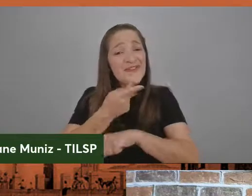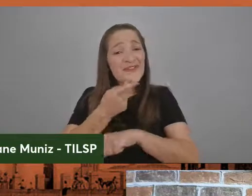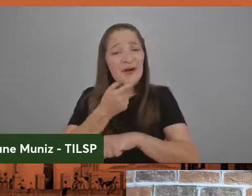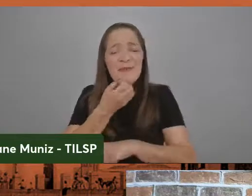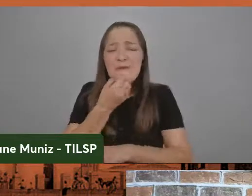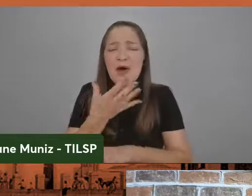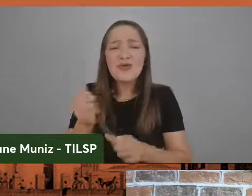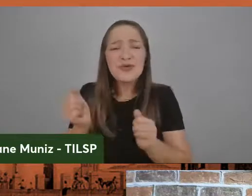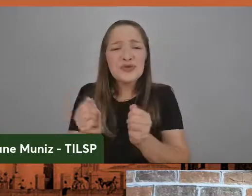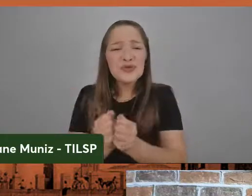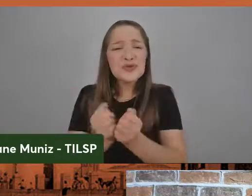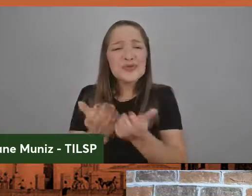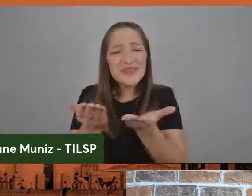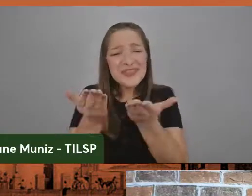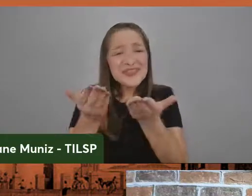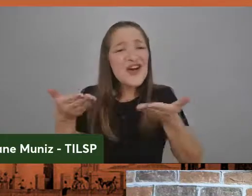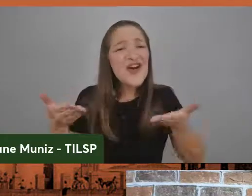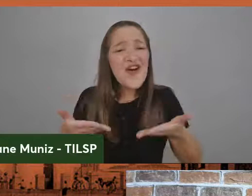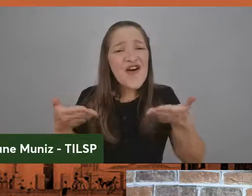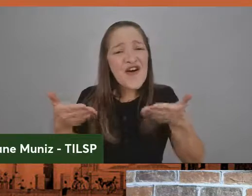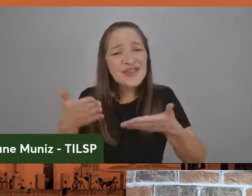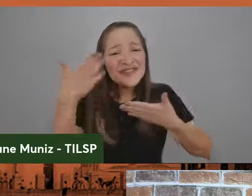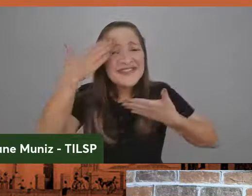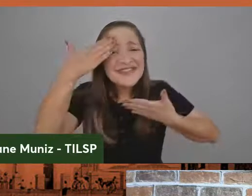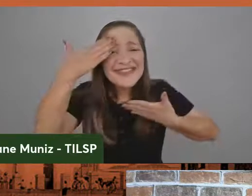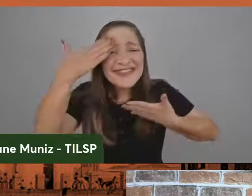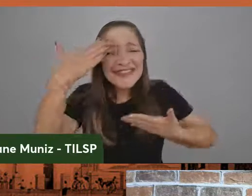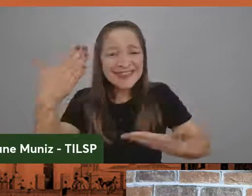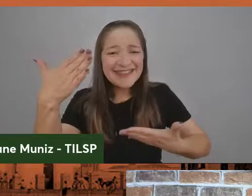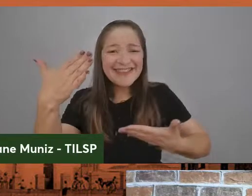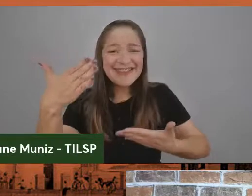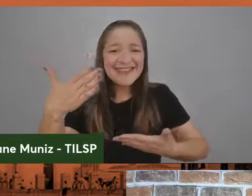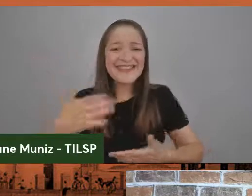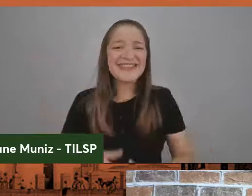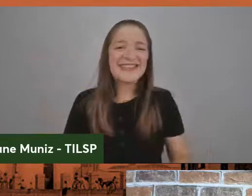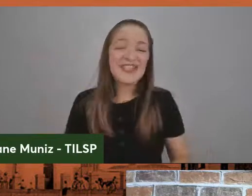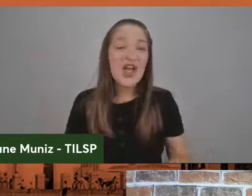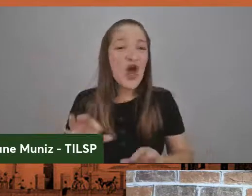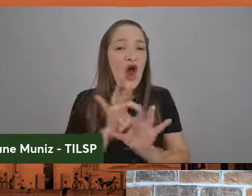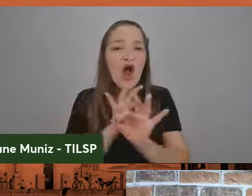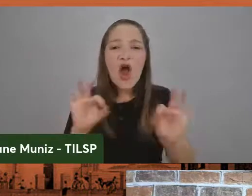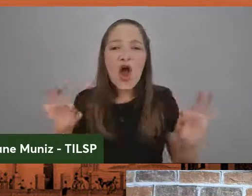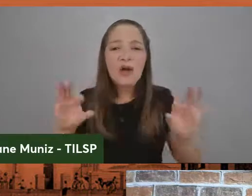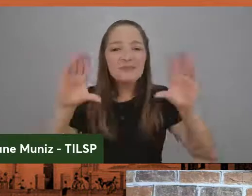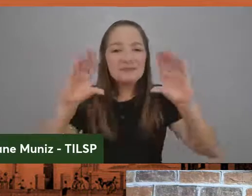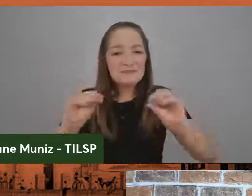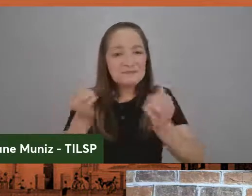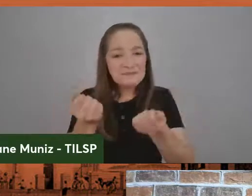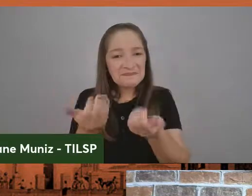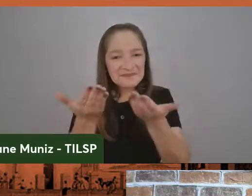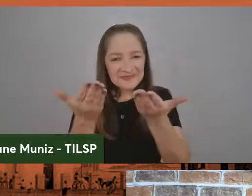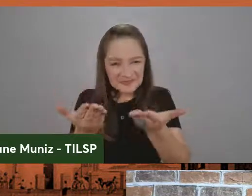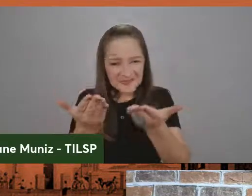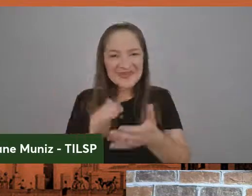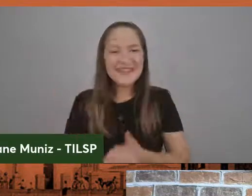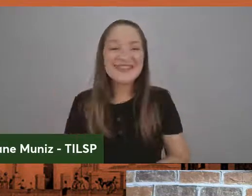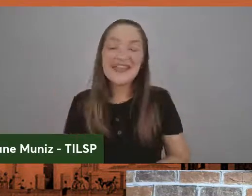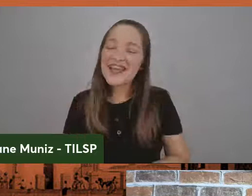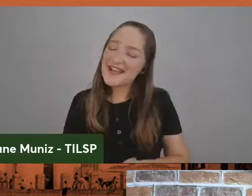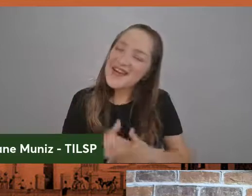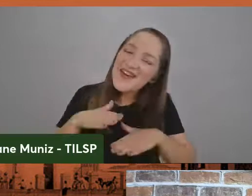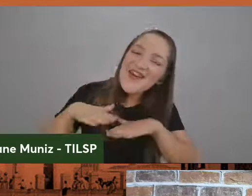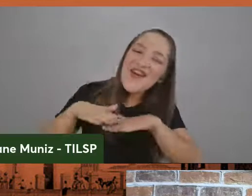Muito obrigado mesmo por essa oportunidade incrível, de coração, querido. Uma ótima noite para você e vamos prosear, como